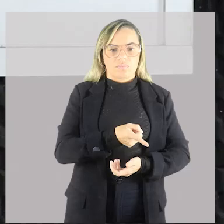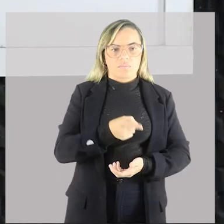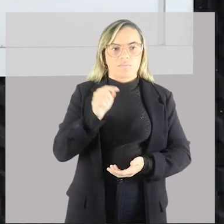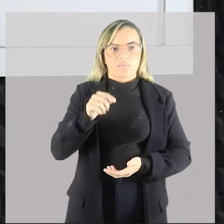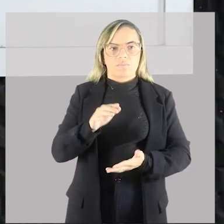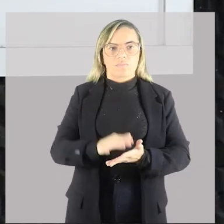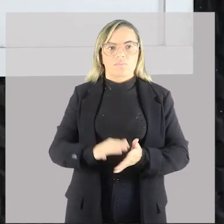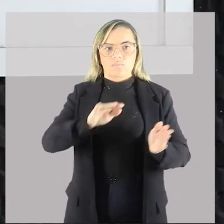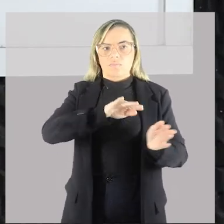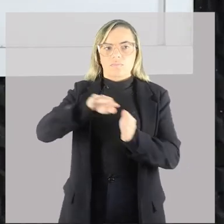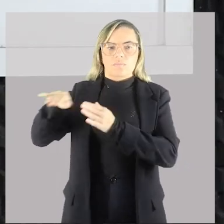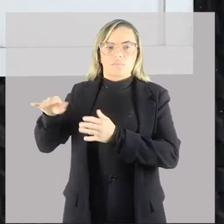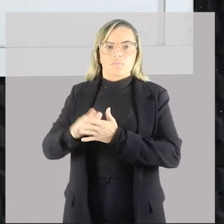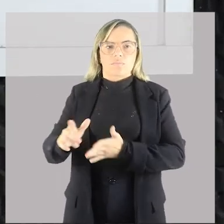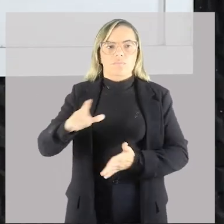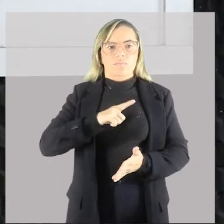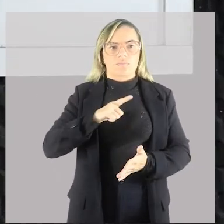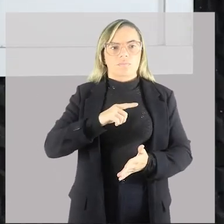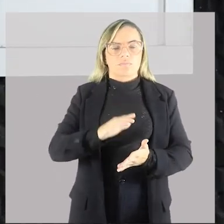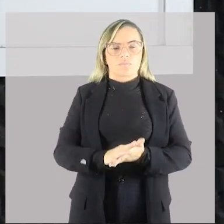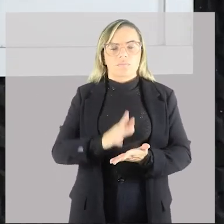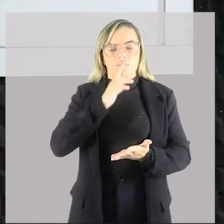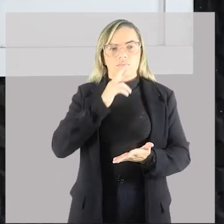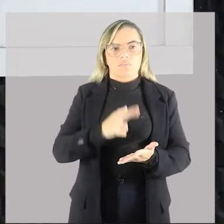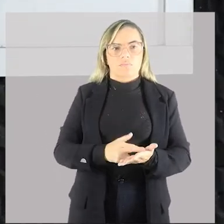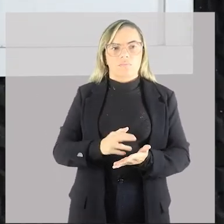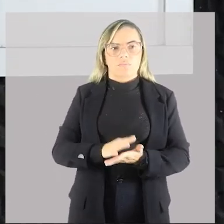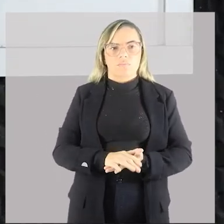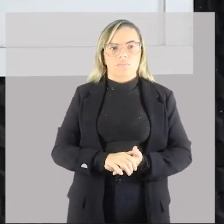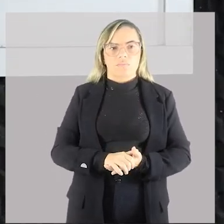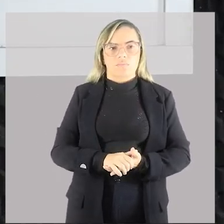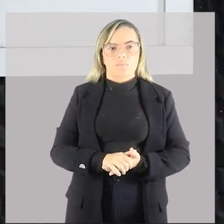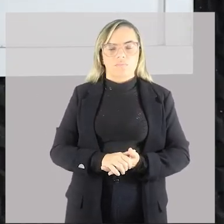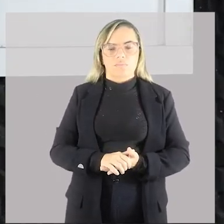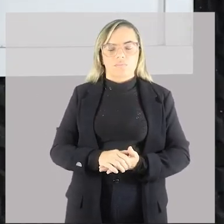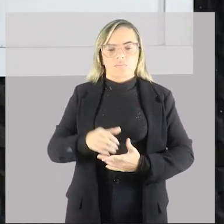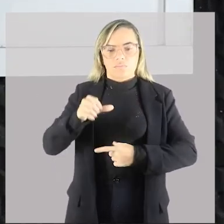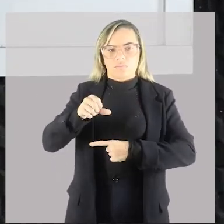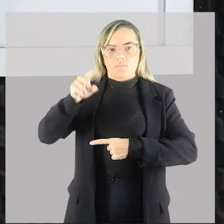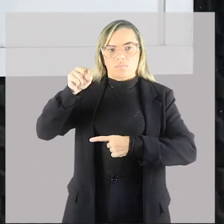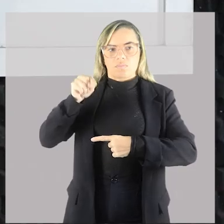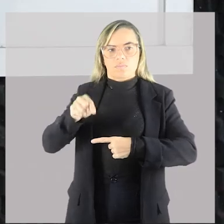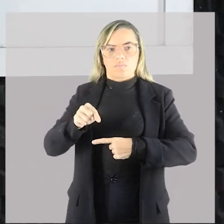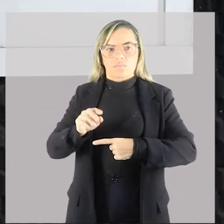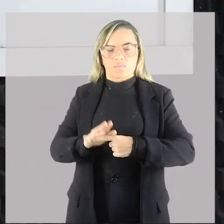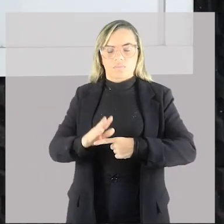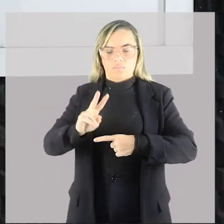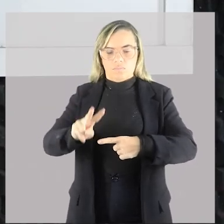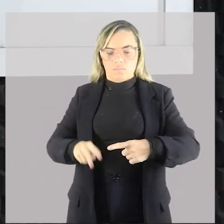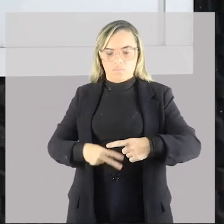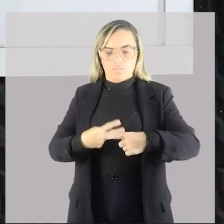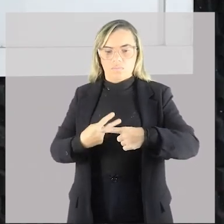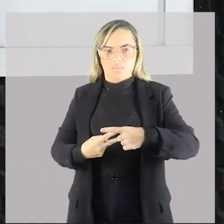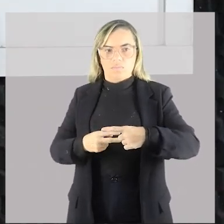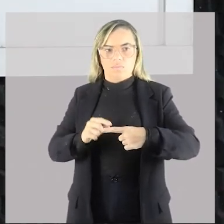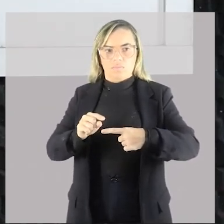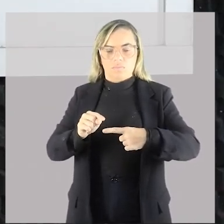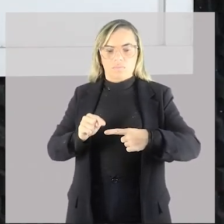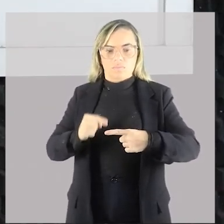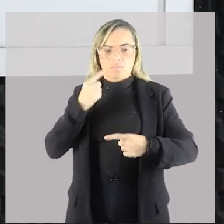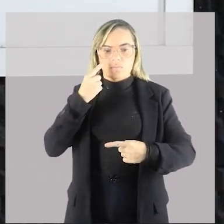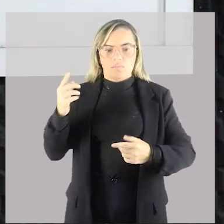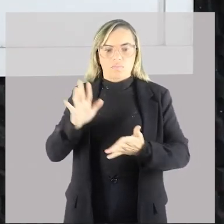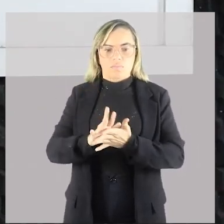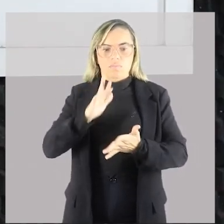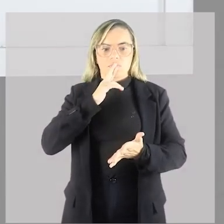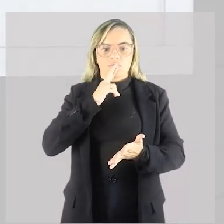7 fatorial, você tem como resposta 9 fatorial sobre 2 fatorial, que é a resposta